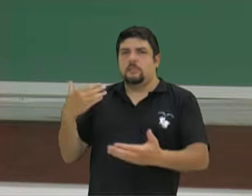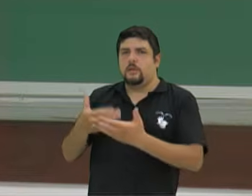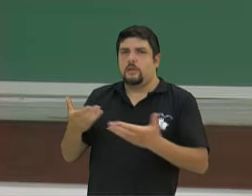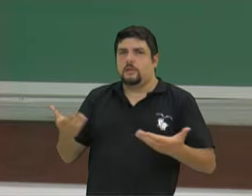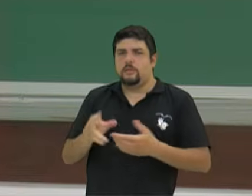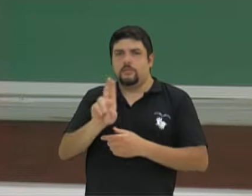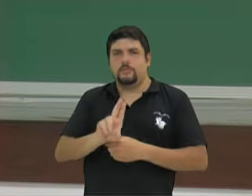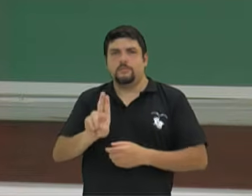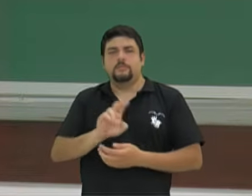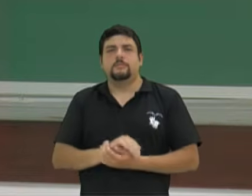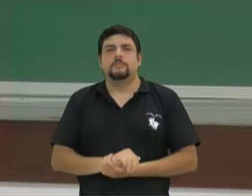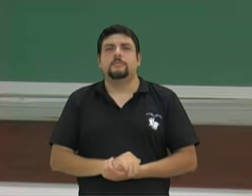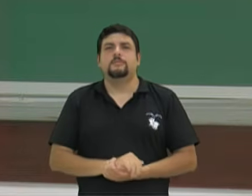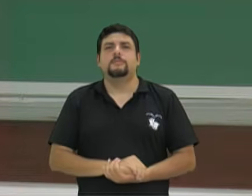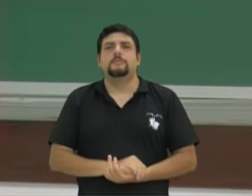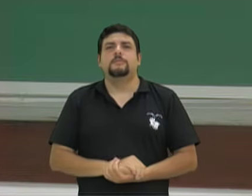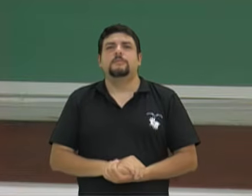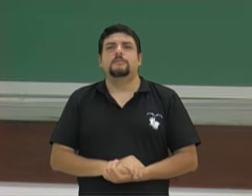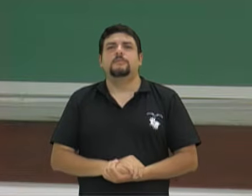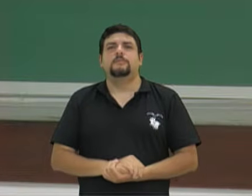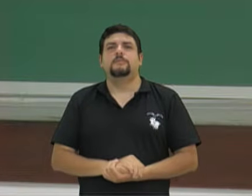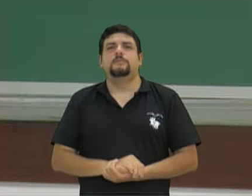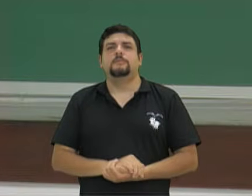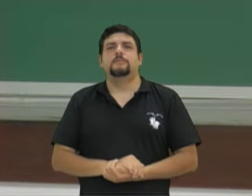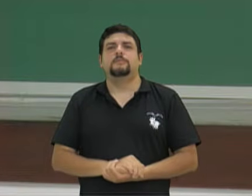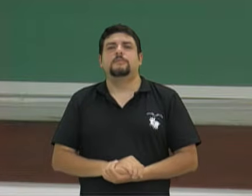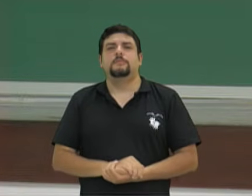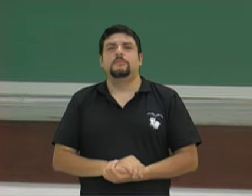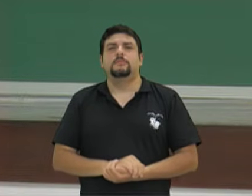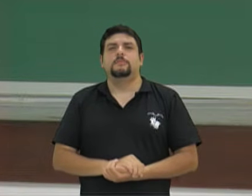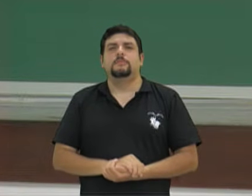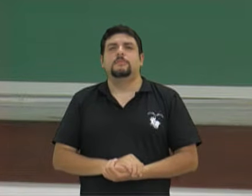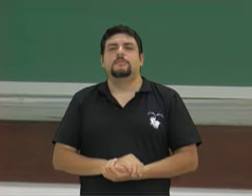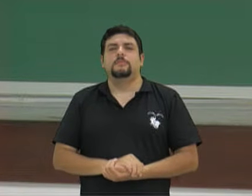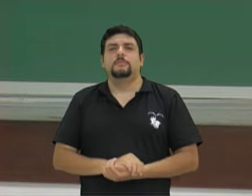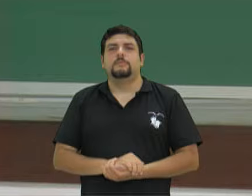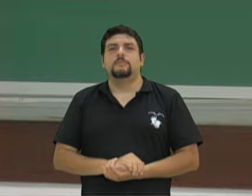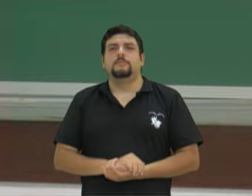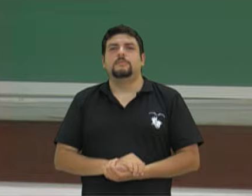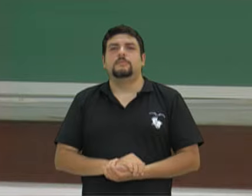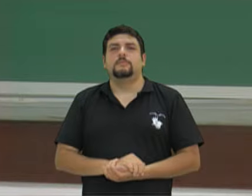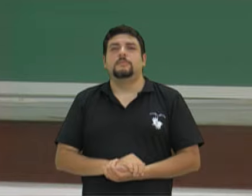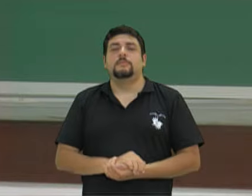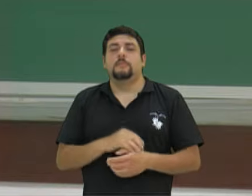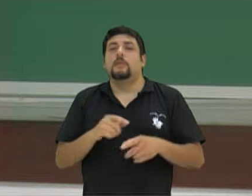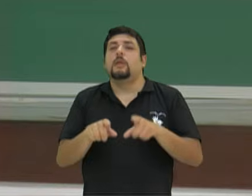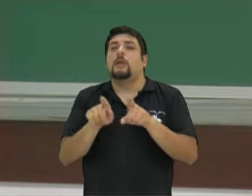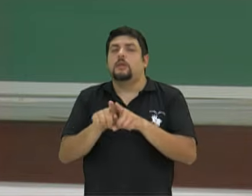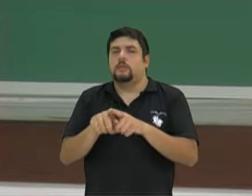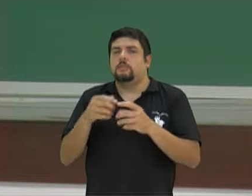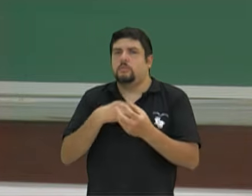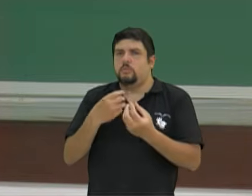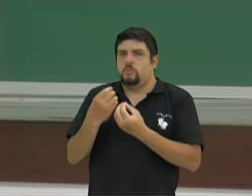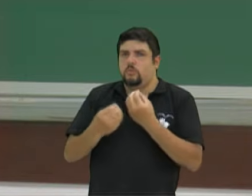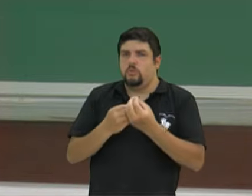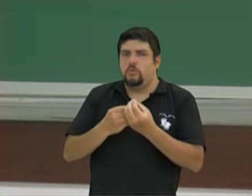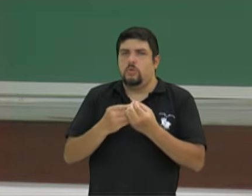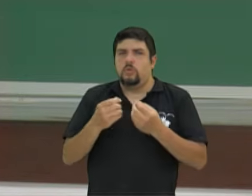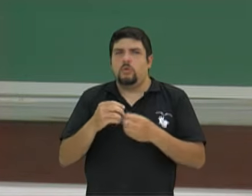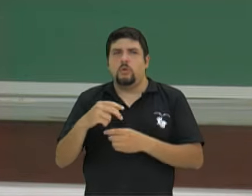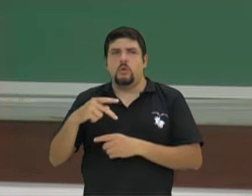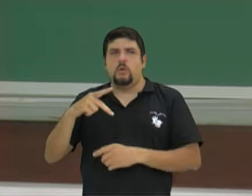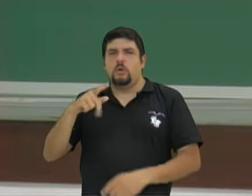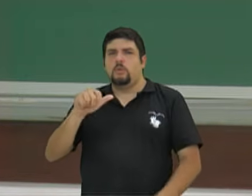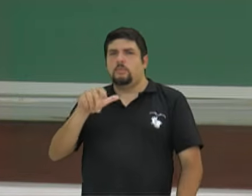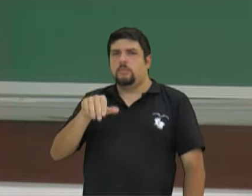termo? Ó, bem legal para fazer, né? E também mostrava o olhar subjetivo do próprio personagem. E tem também o plano e contraplano, que esse